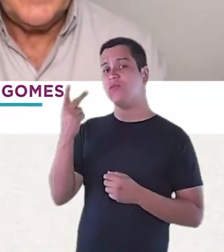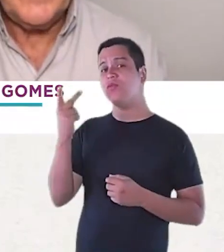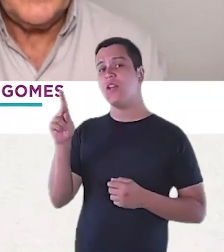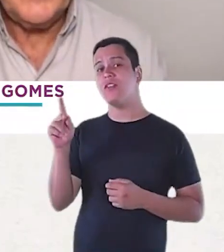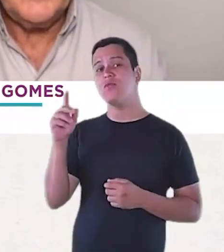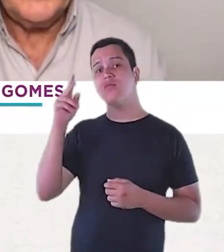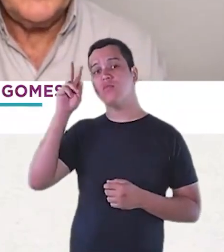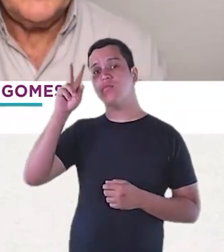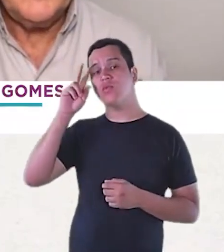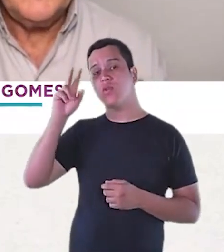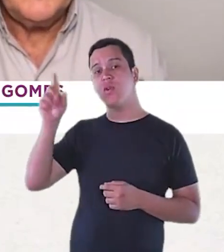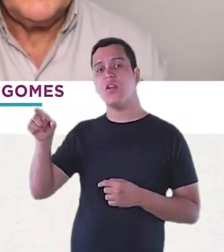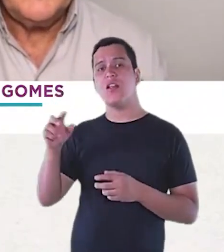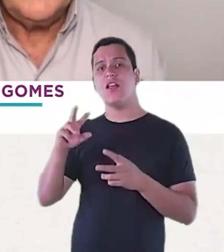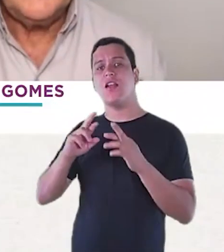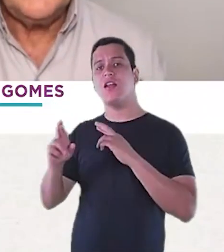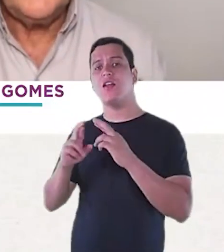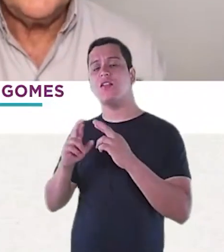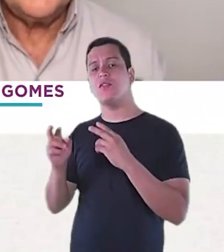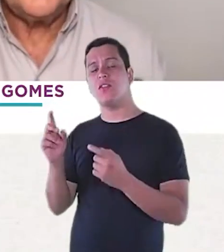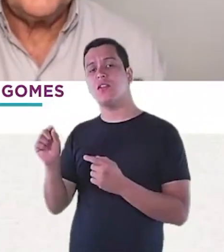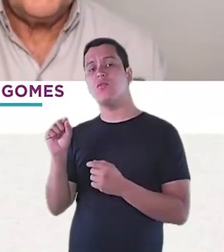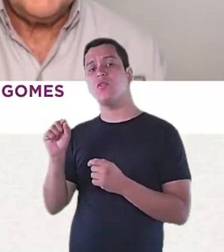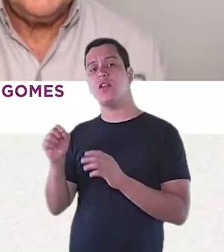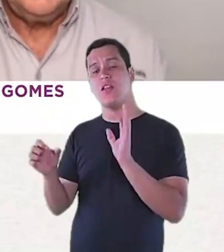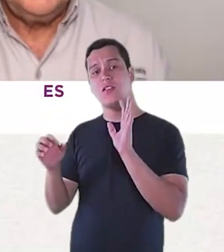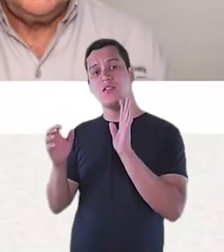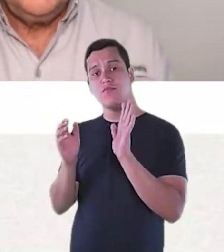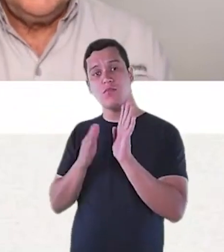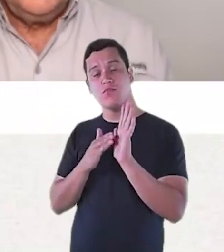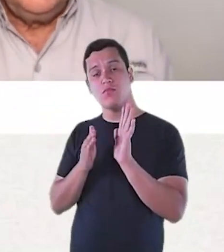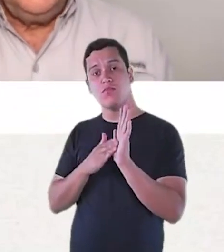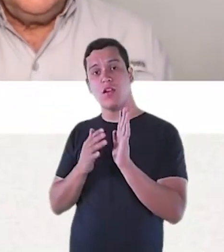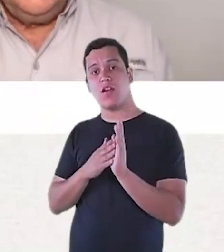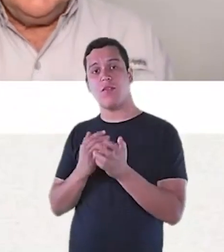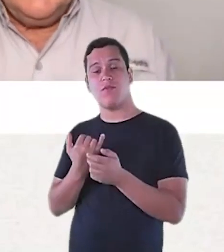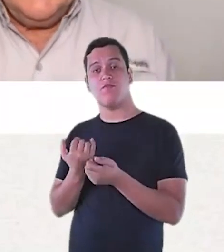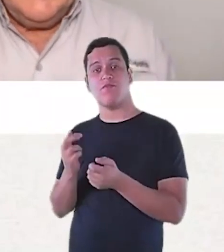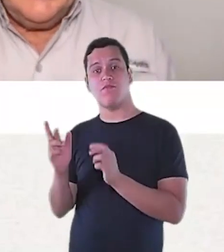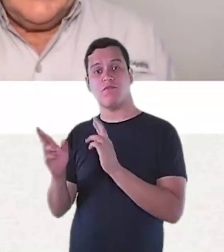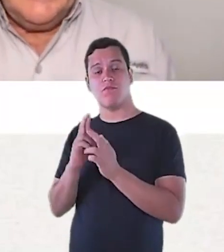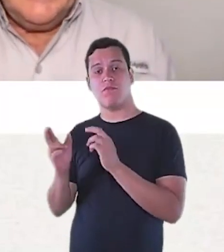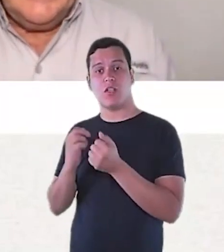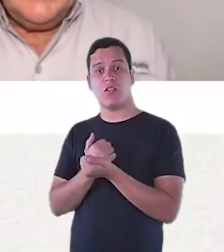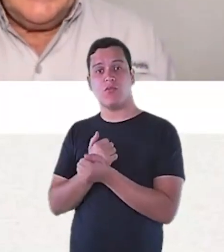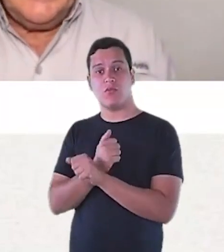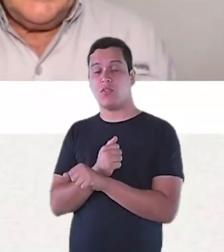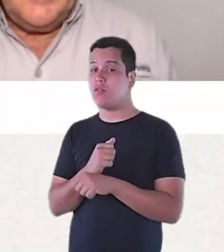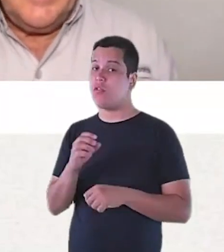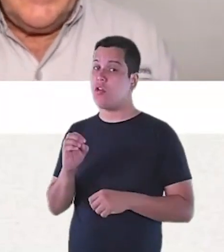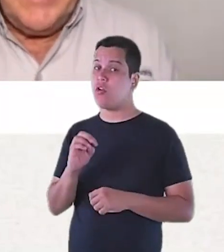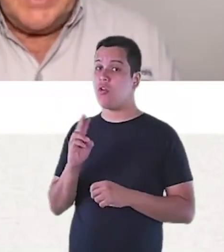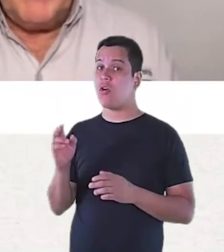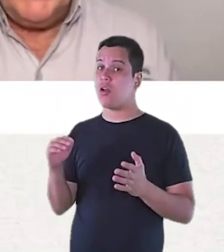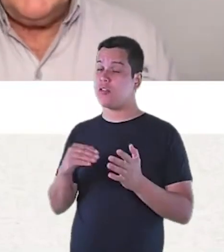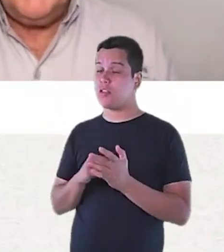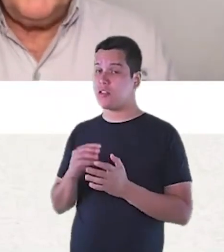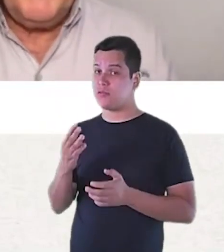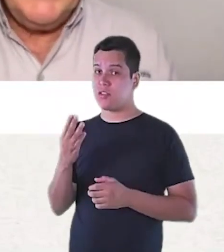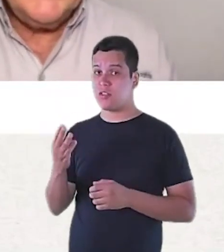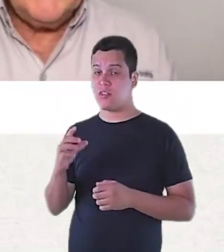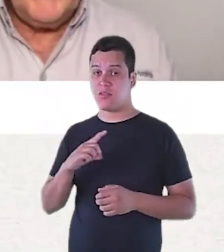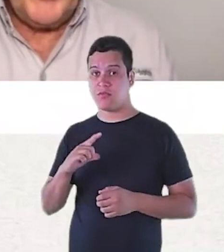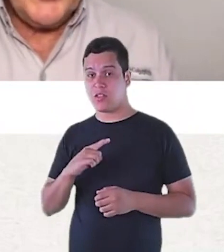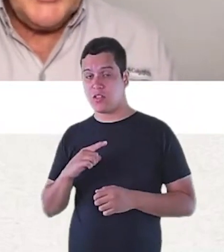dessa epopeia Escravidão, desde o primeiro até, quem sabe, um spoiler do terceiro. Sim,